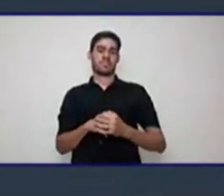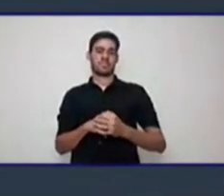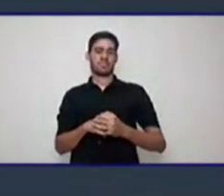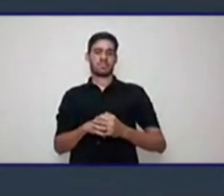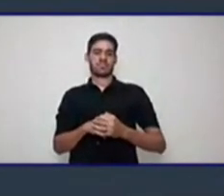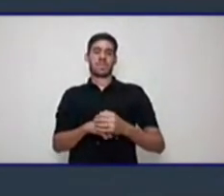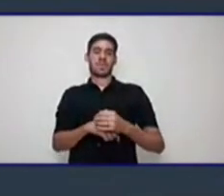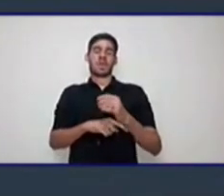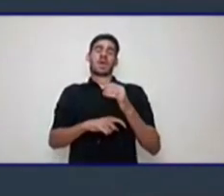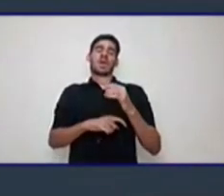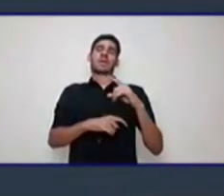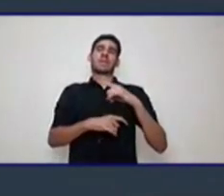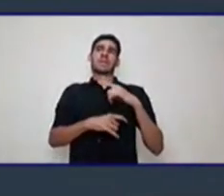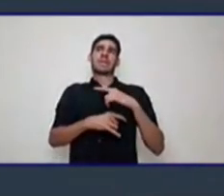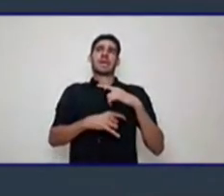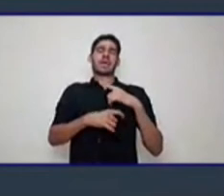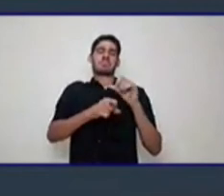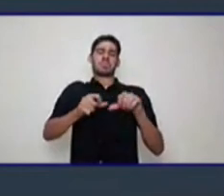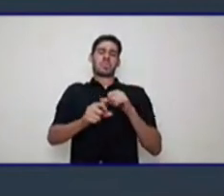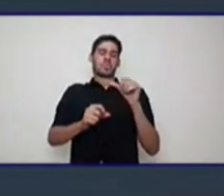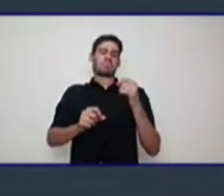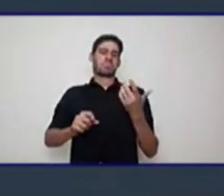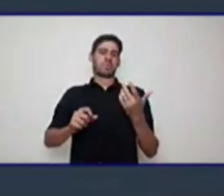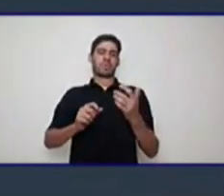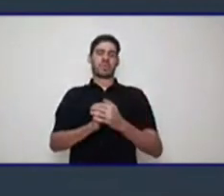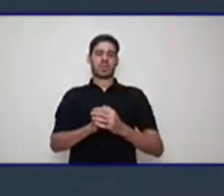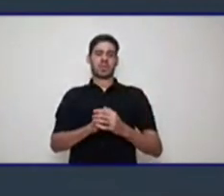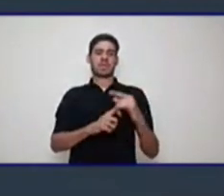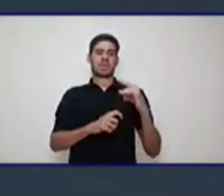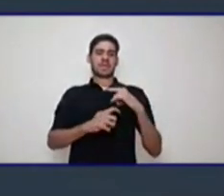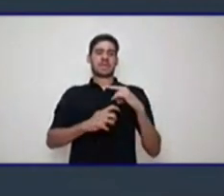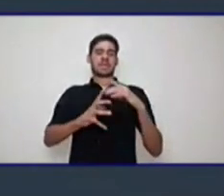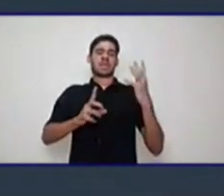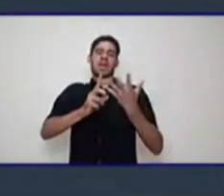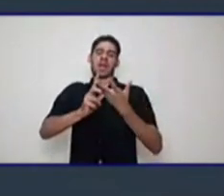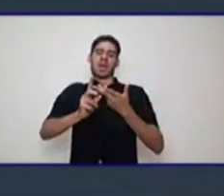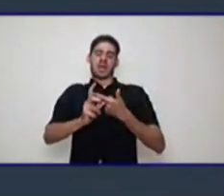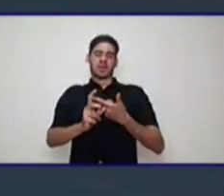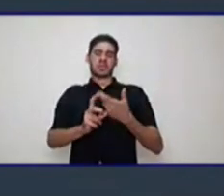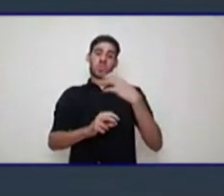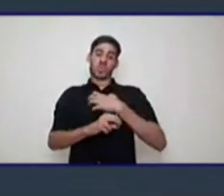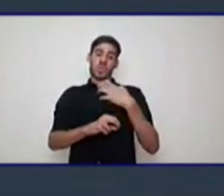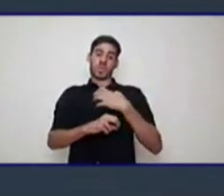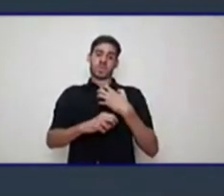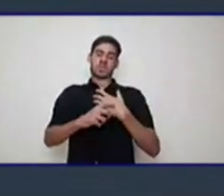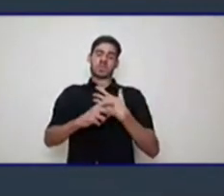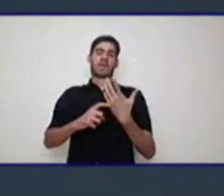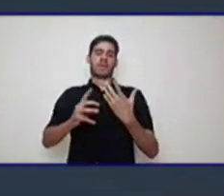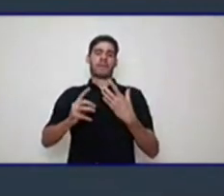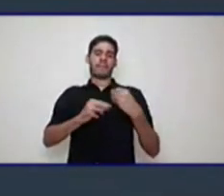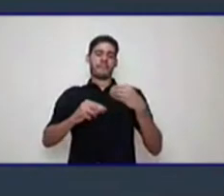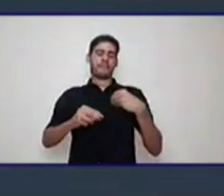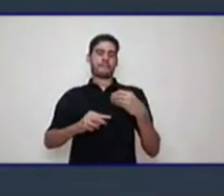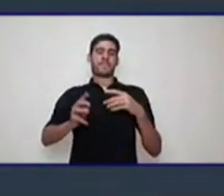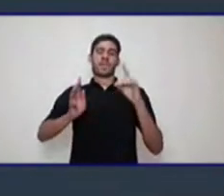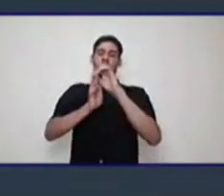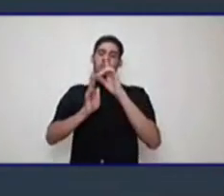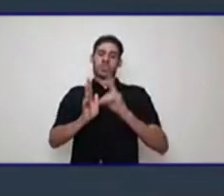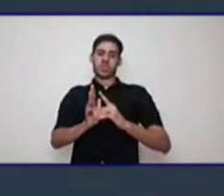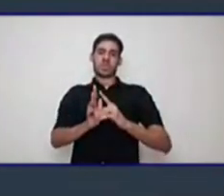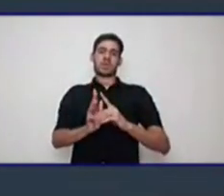quando desdobra para a honra, enfim, tem todas as circunstâncias que desdobram o direito